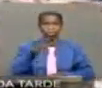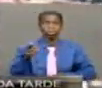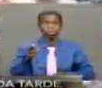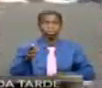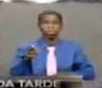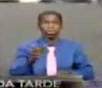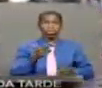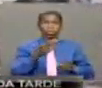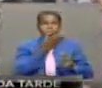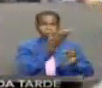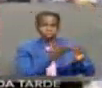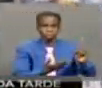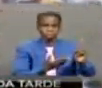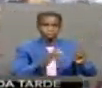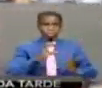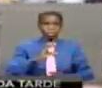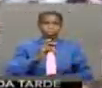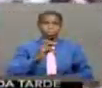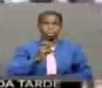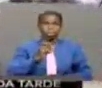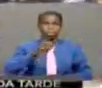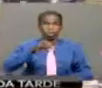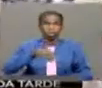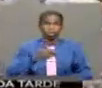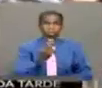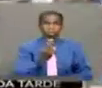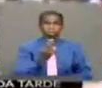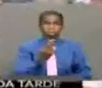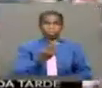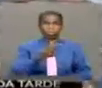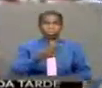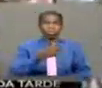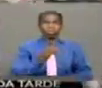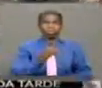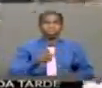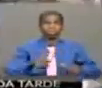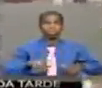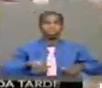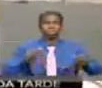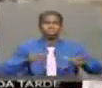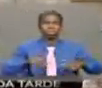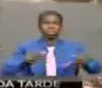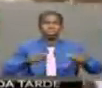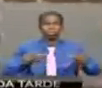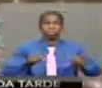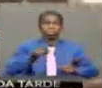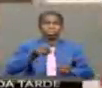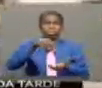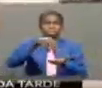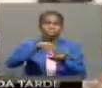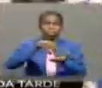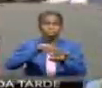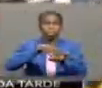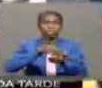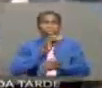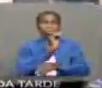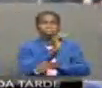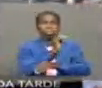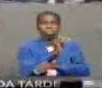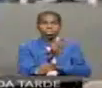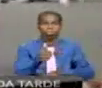Camudo poderá agora seguir em frente com os destinos da Igreja Católica aqui na província do Bengo.